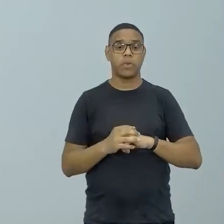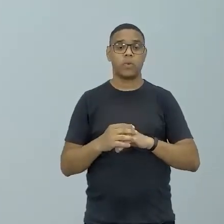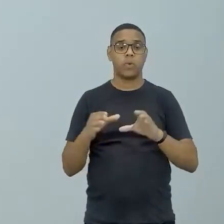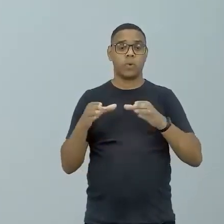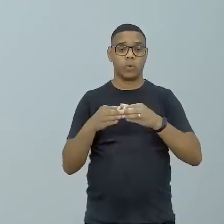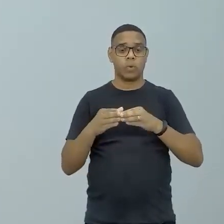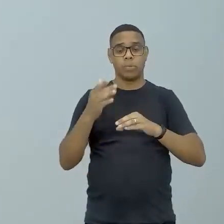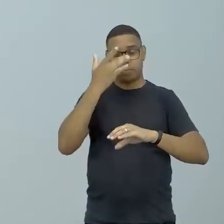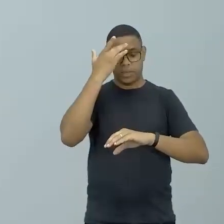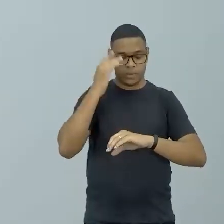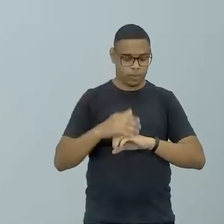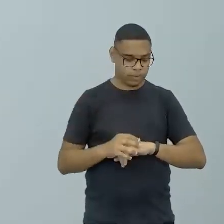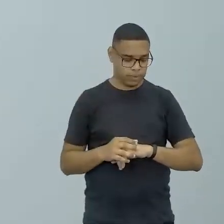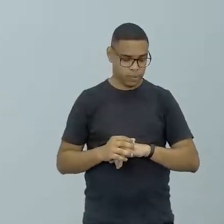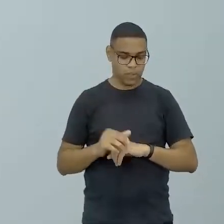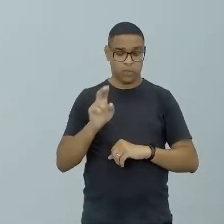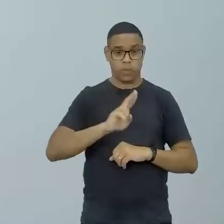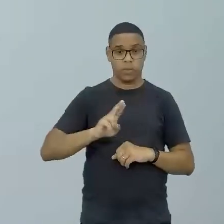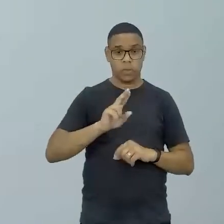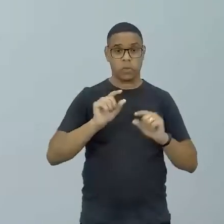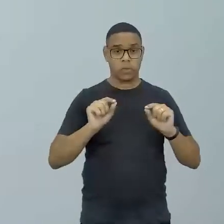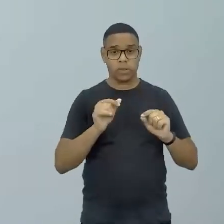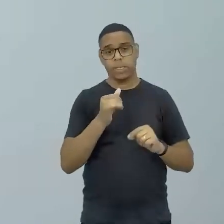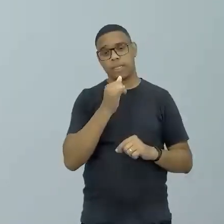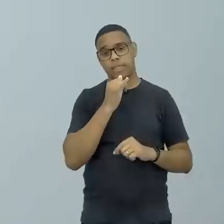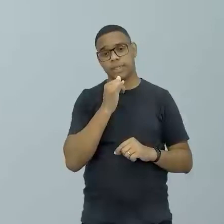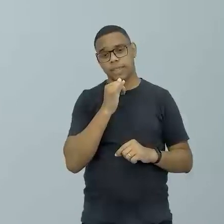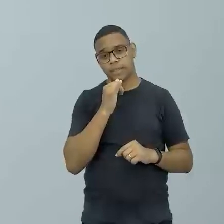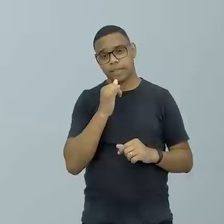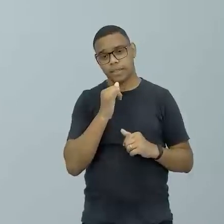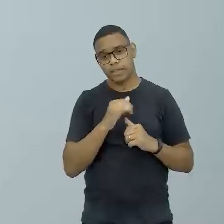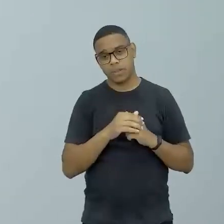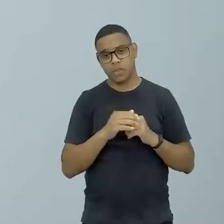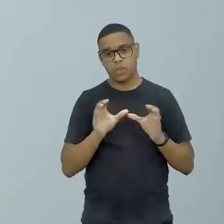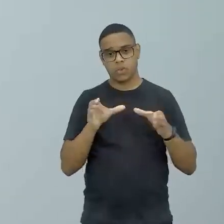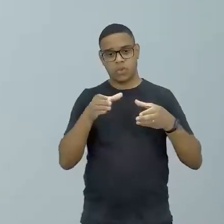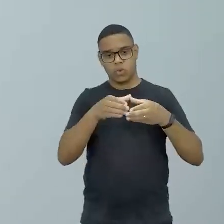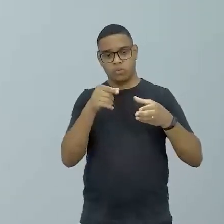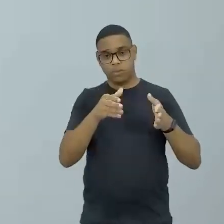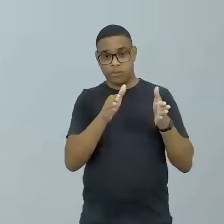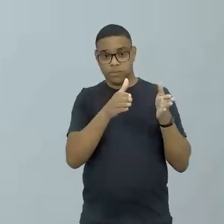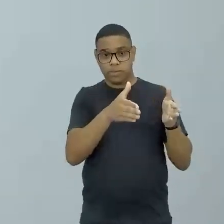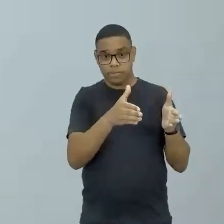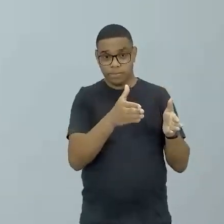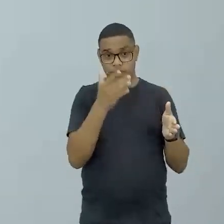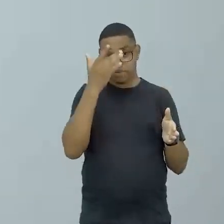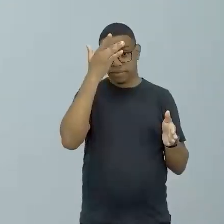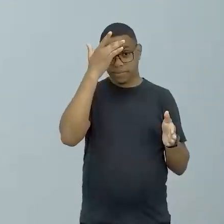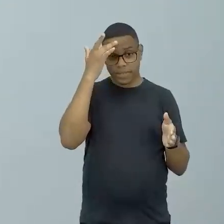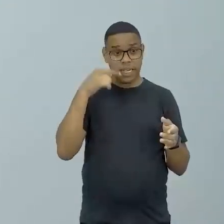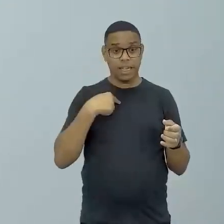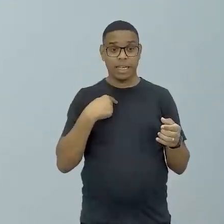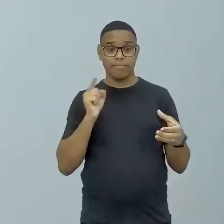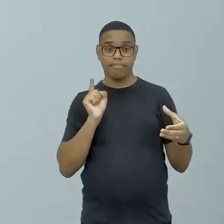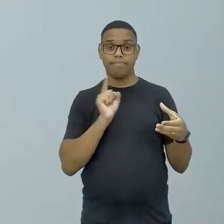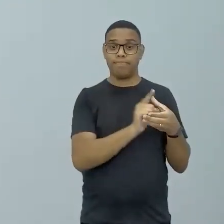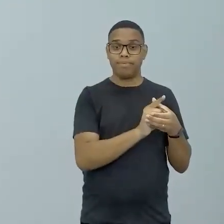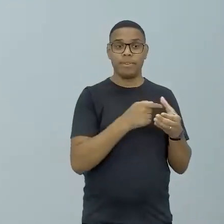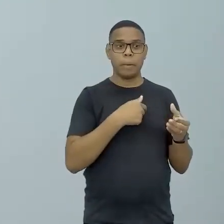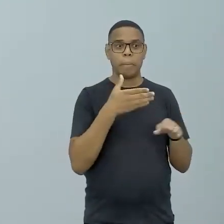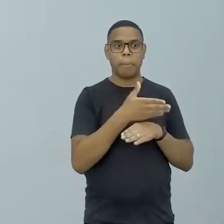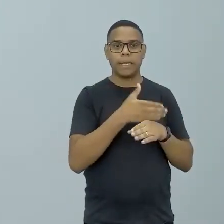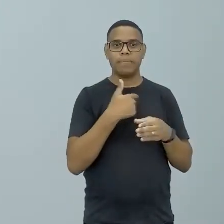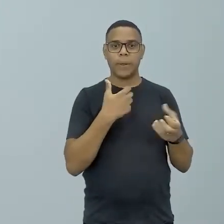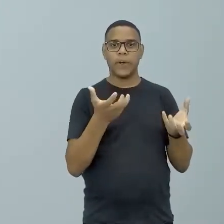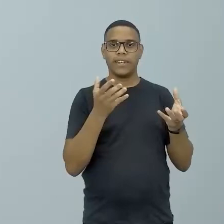público-alvo. E aí você usa um exemplo de público-alvo que toda pessoa quer se encaixar naquele